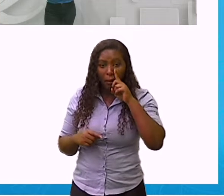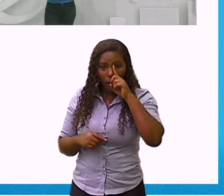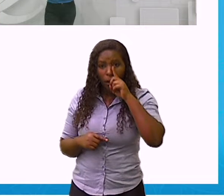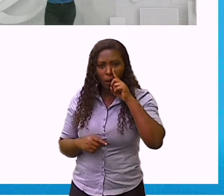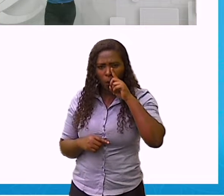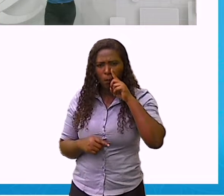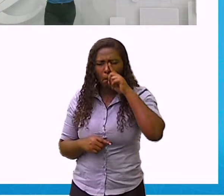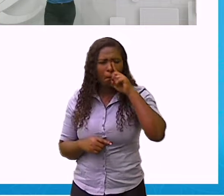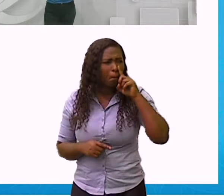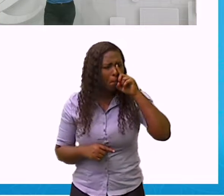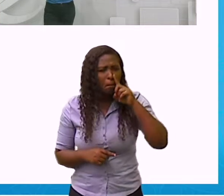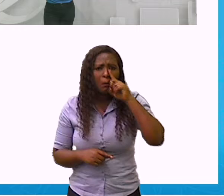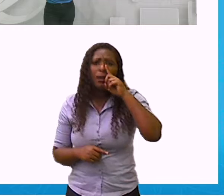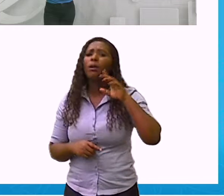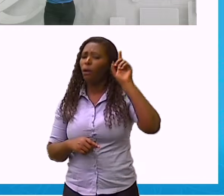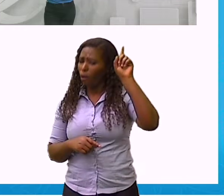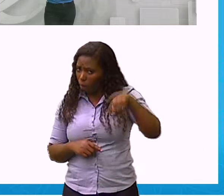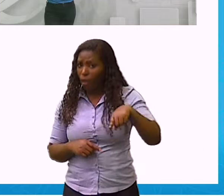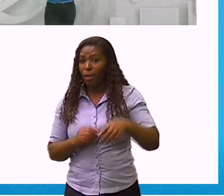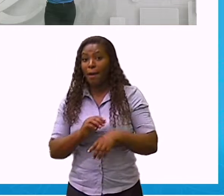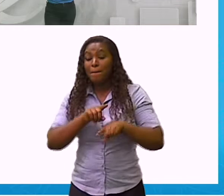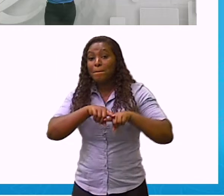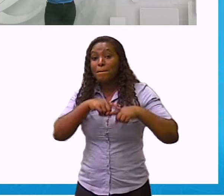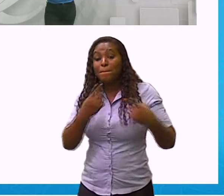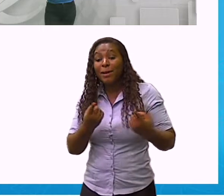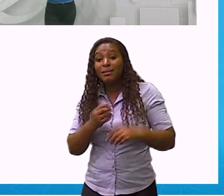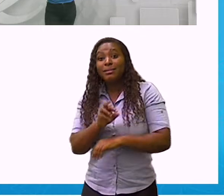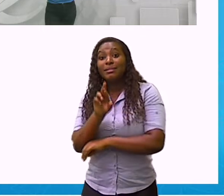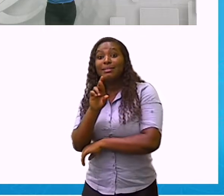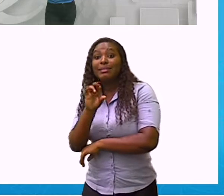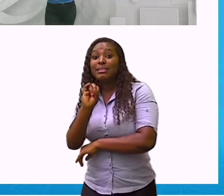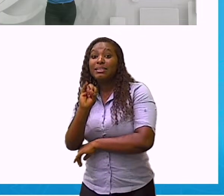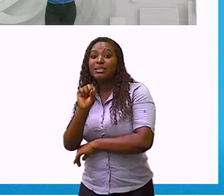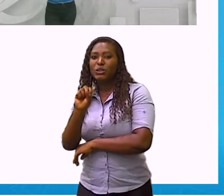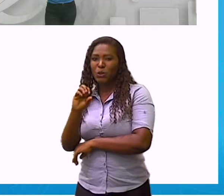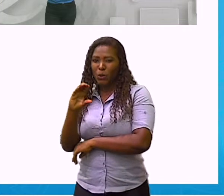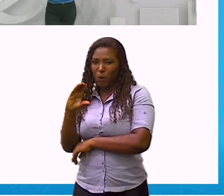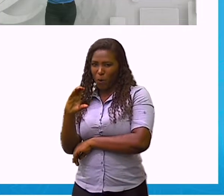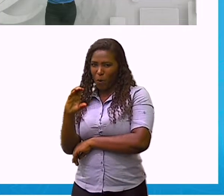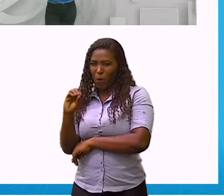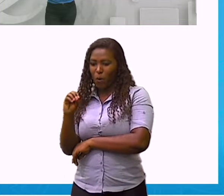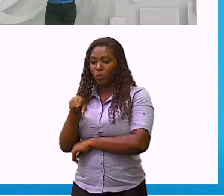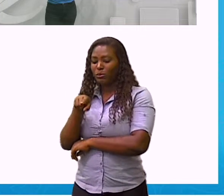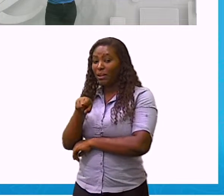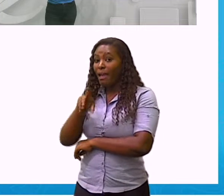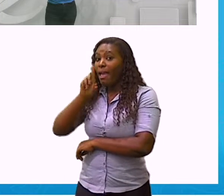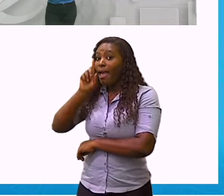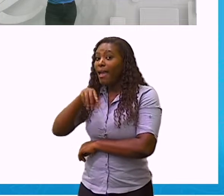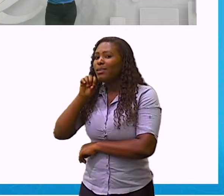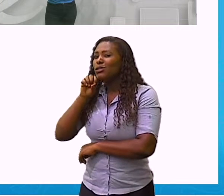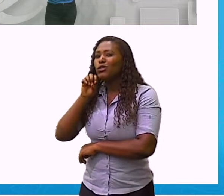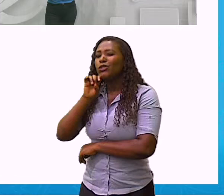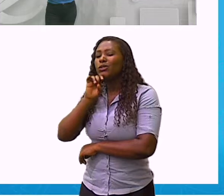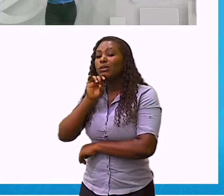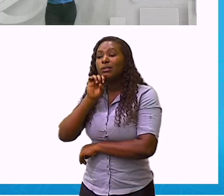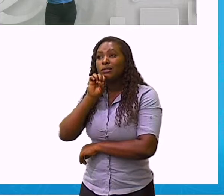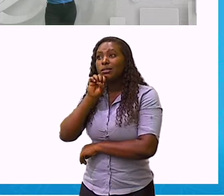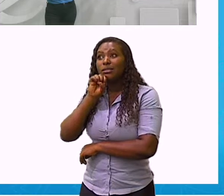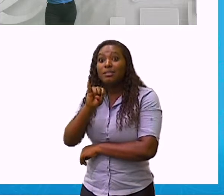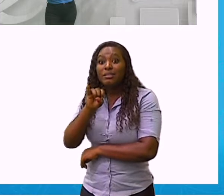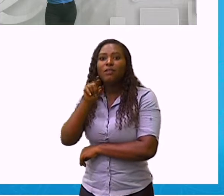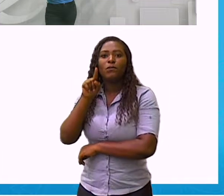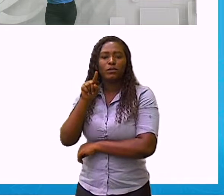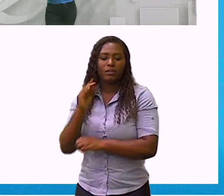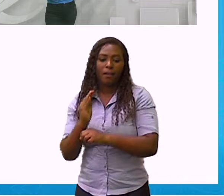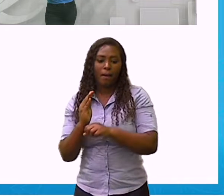mas só é um risco quando você entra na piscina sem saber nadar. Então, o perigo é a fonte, é